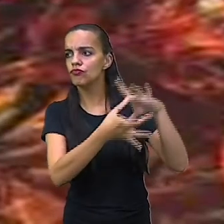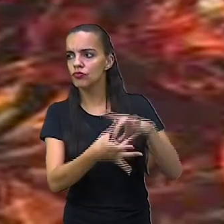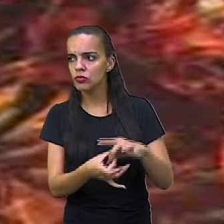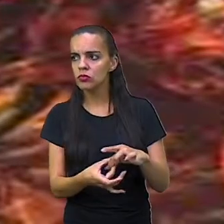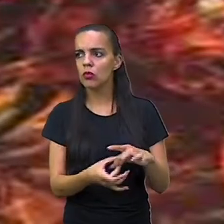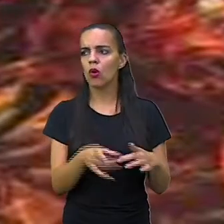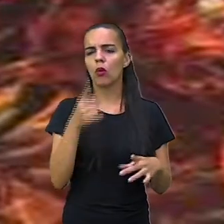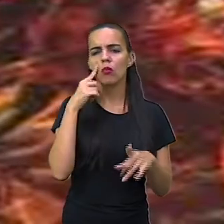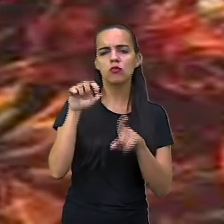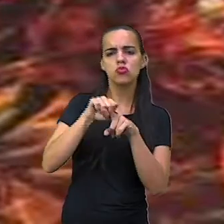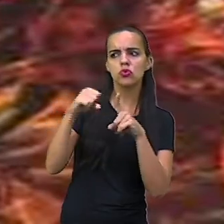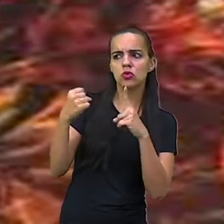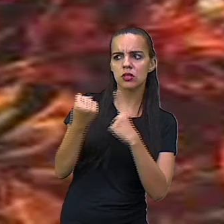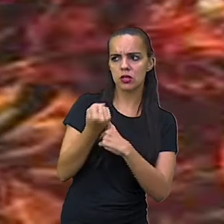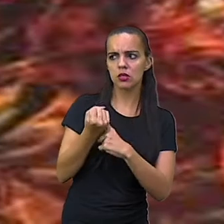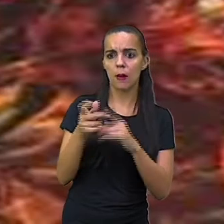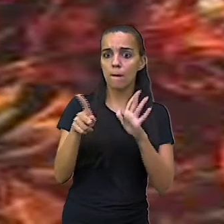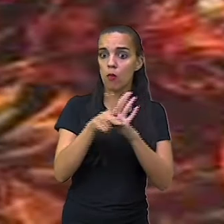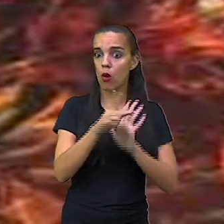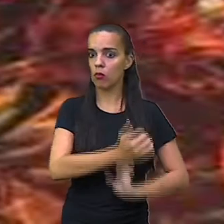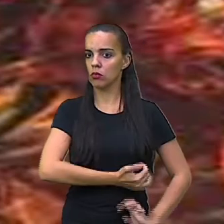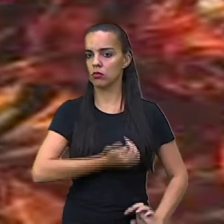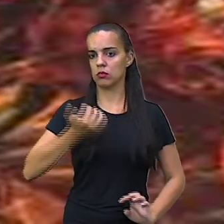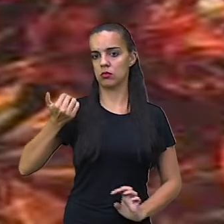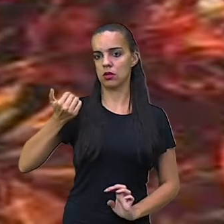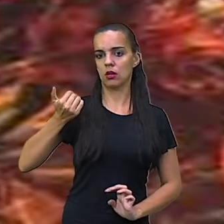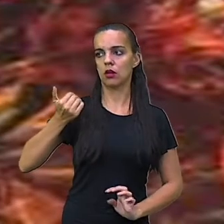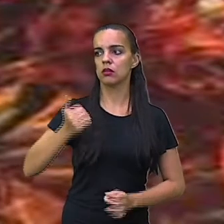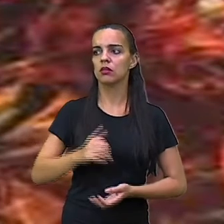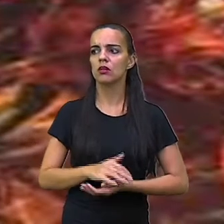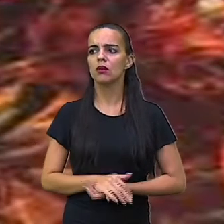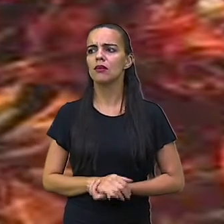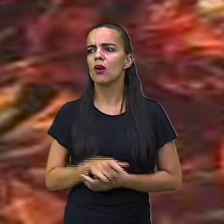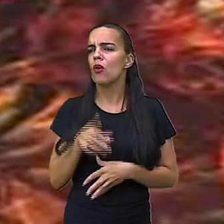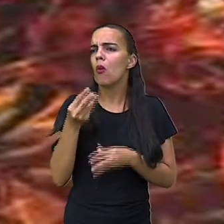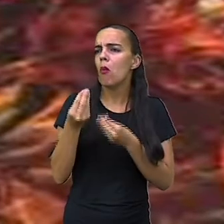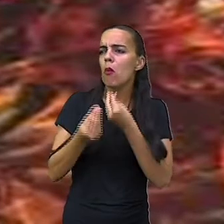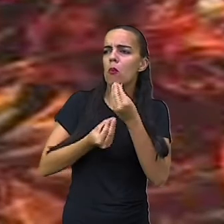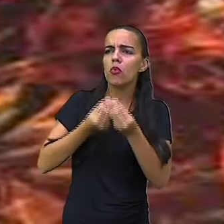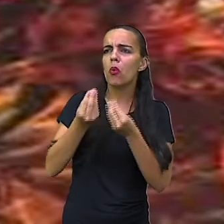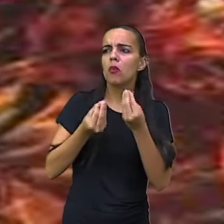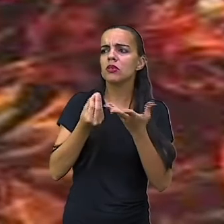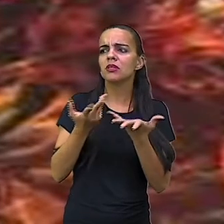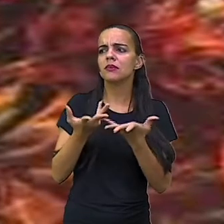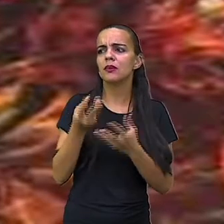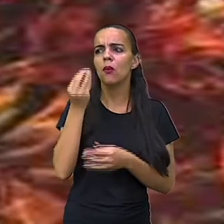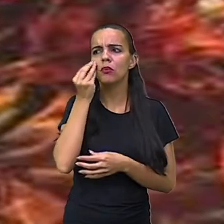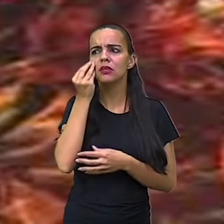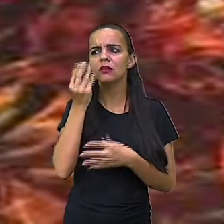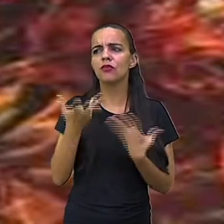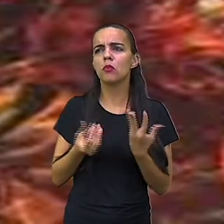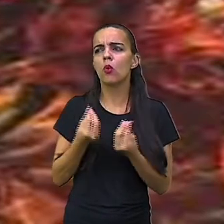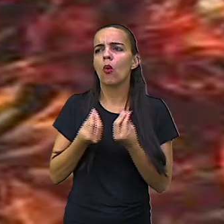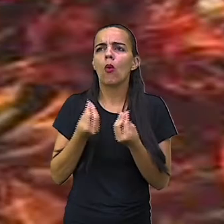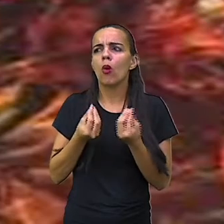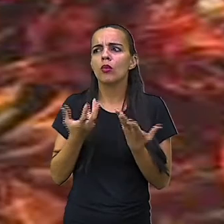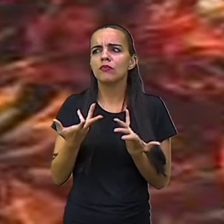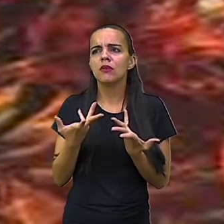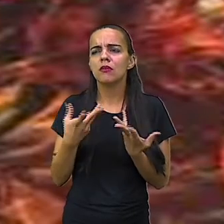né, social e anarquista. E agora, como que nós vamos pensar também como que nós